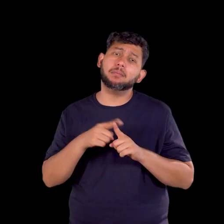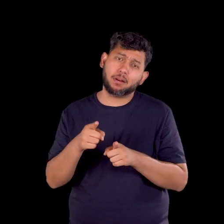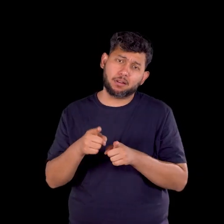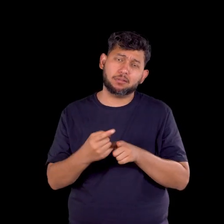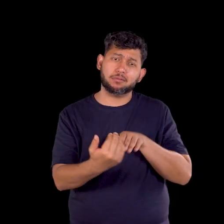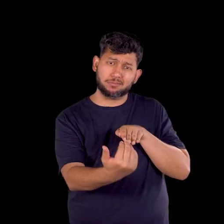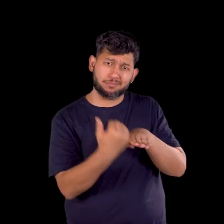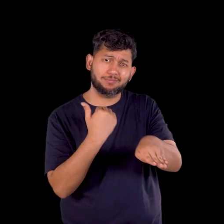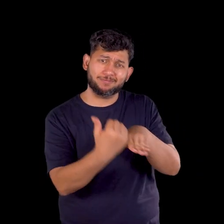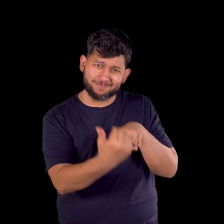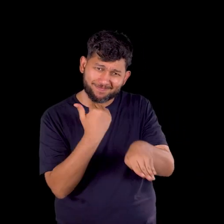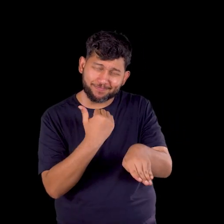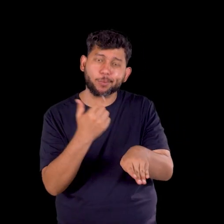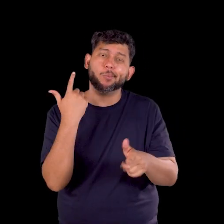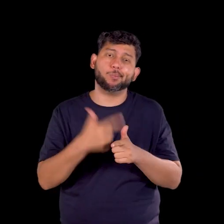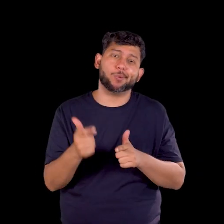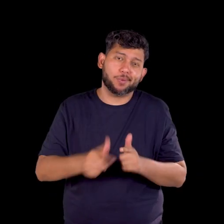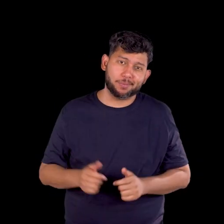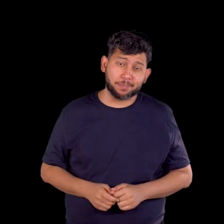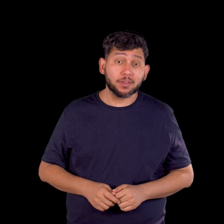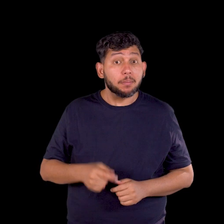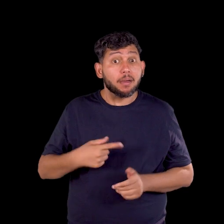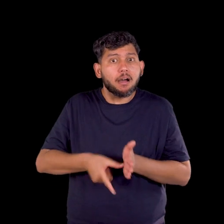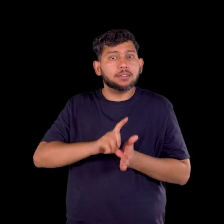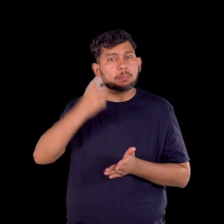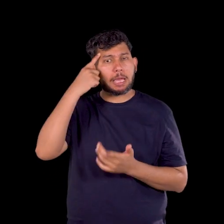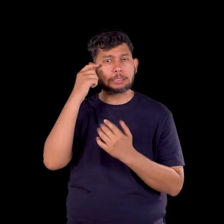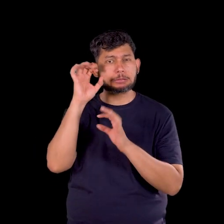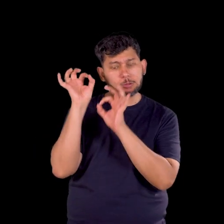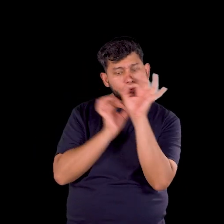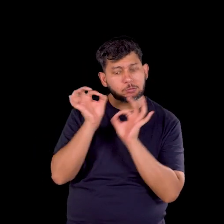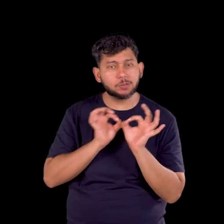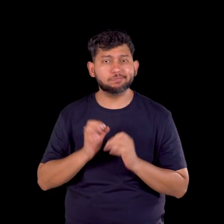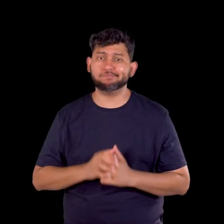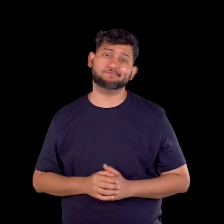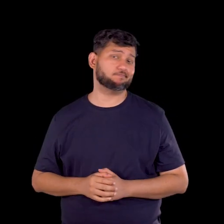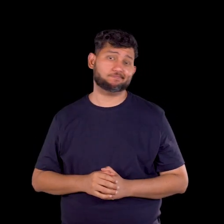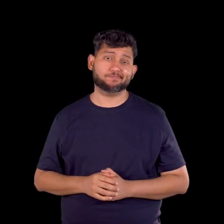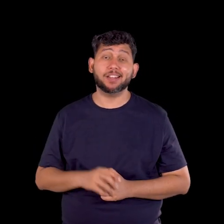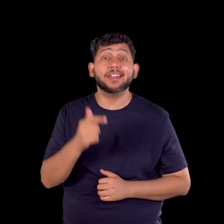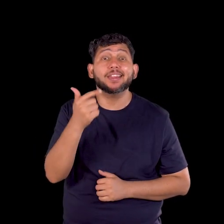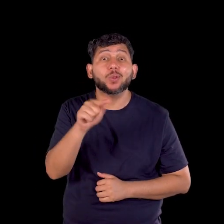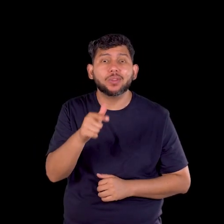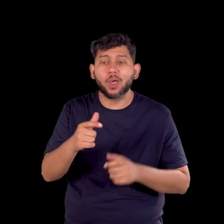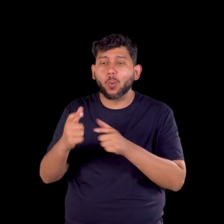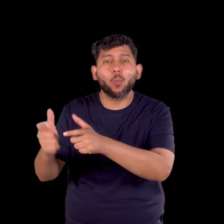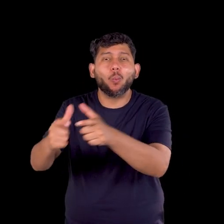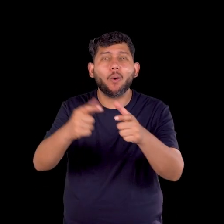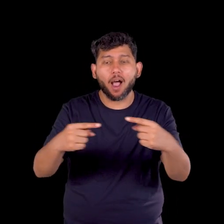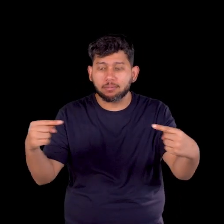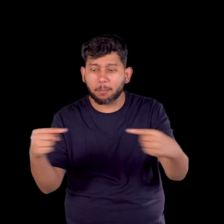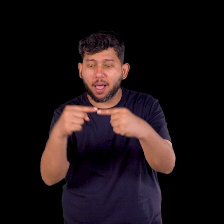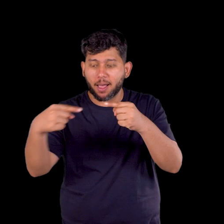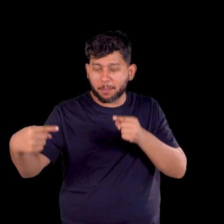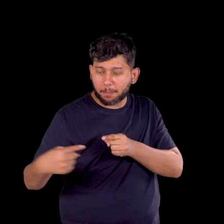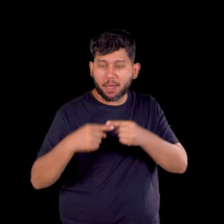particulares, a malha ferroviária não foi pensada de forma sistêmica. Praticamente não existiam eixos de integração nacional.